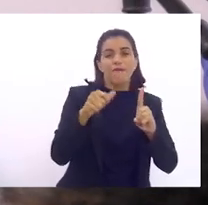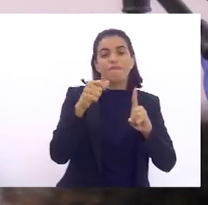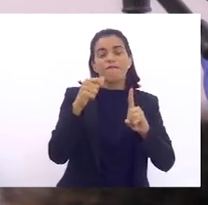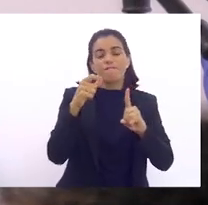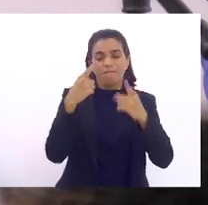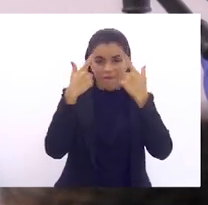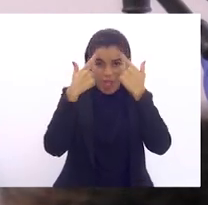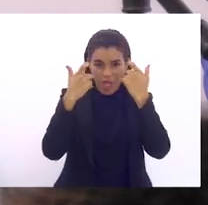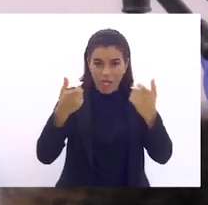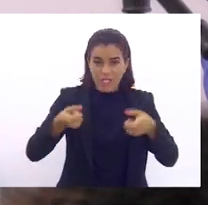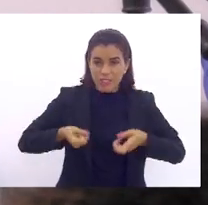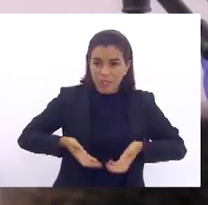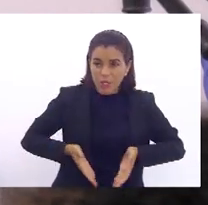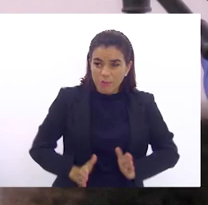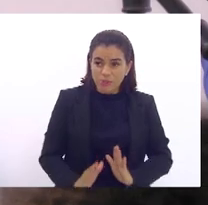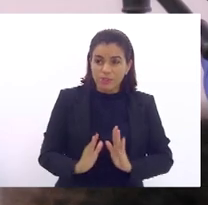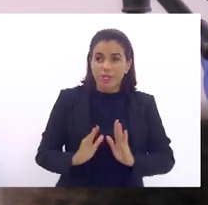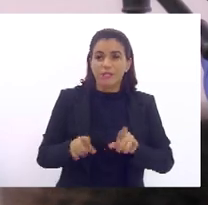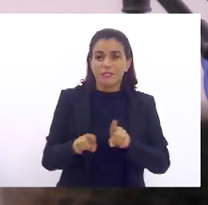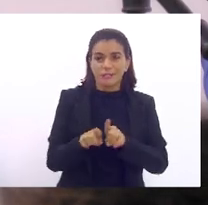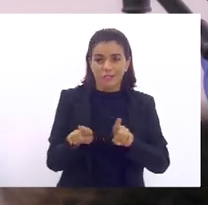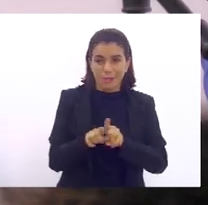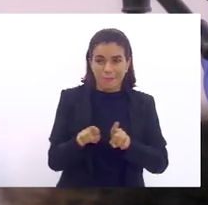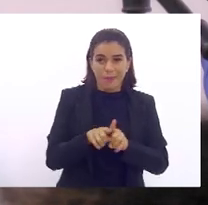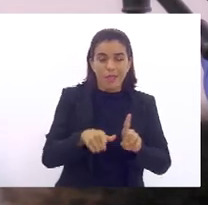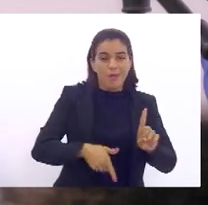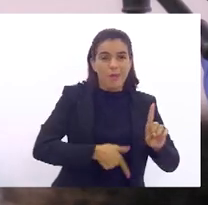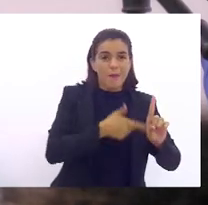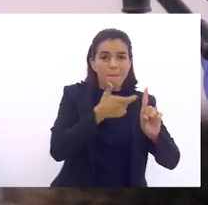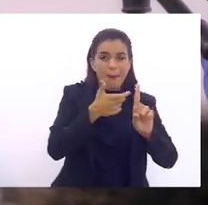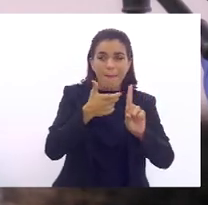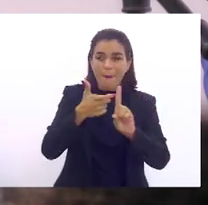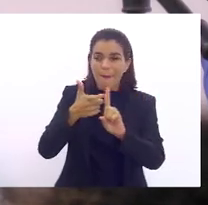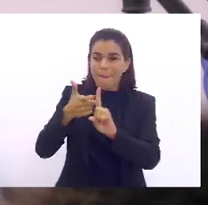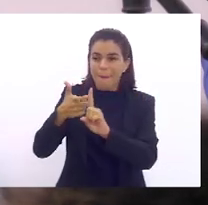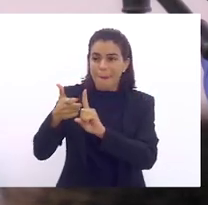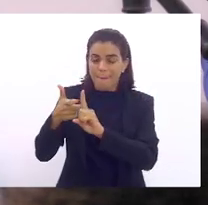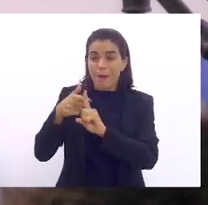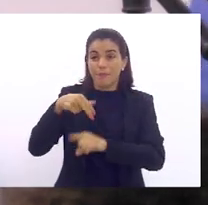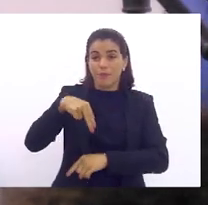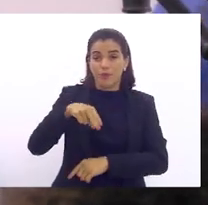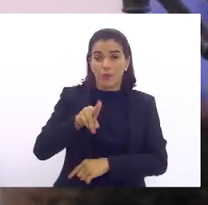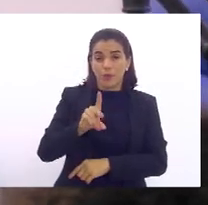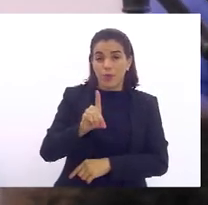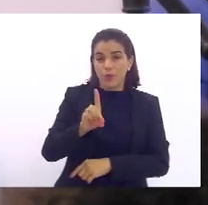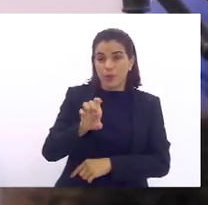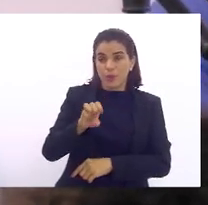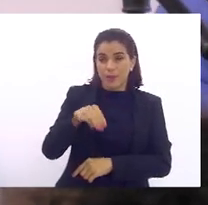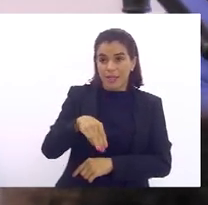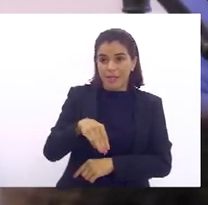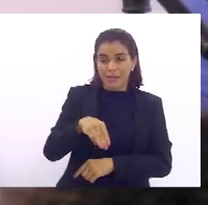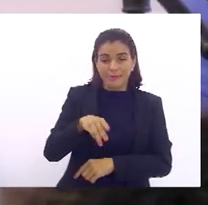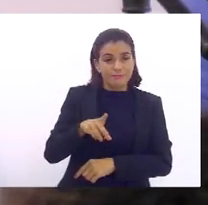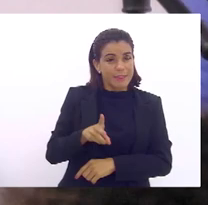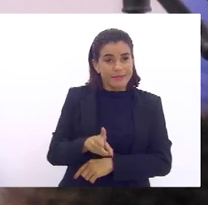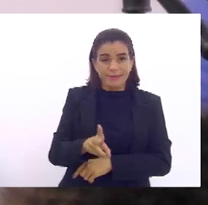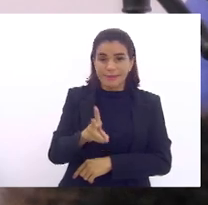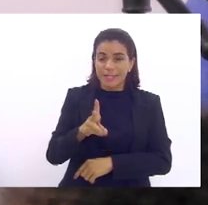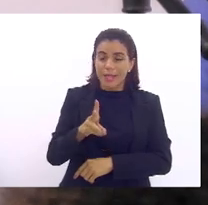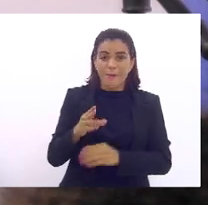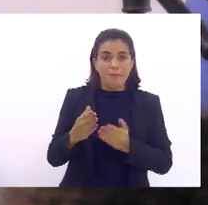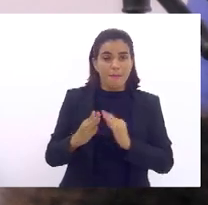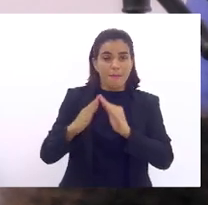obstétrica impacto da violência armada e aí o nuden tá mensalmente no na Maré fazendo o